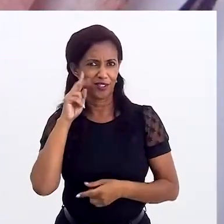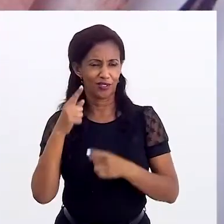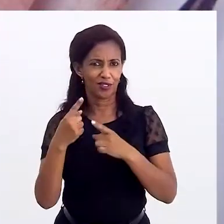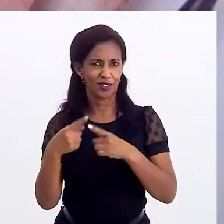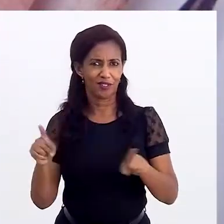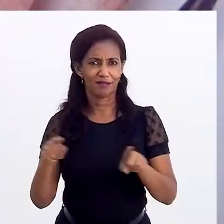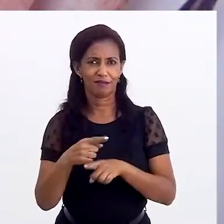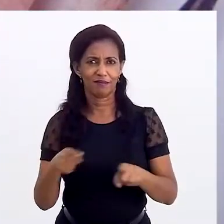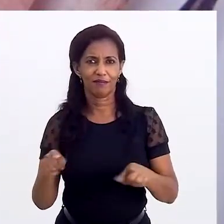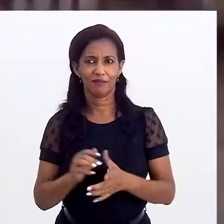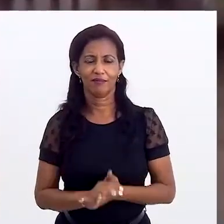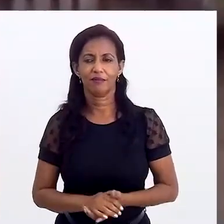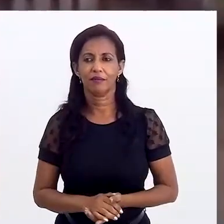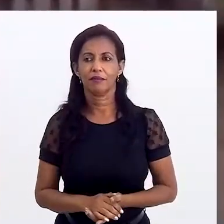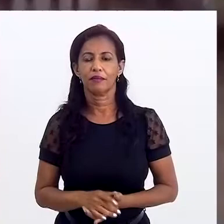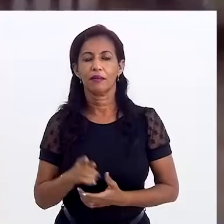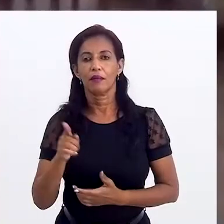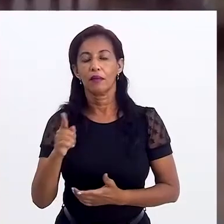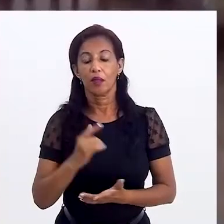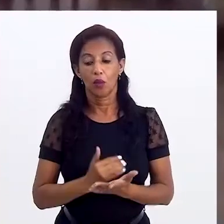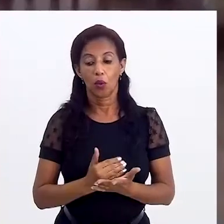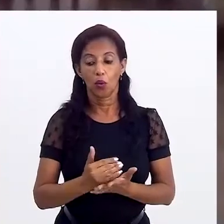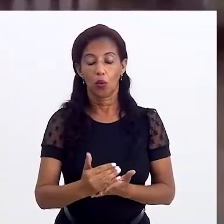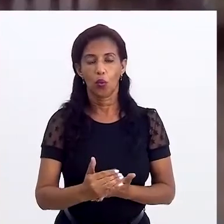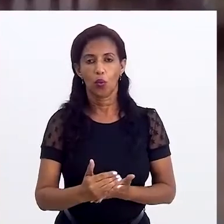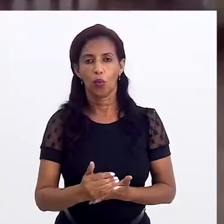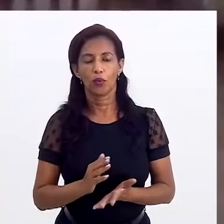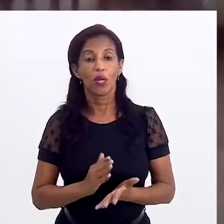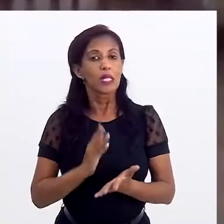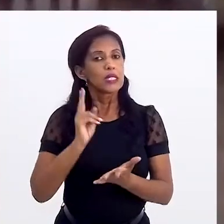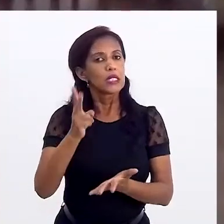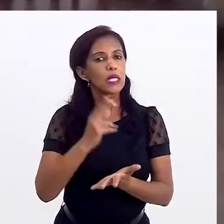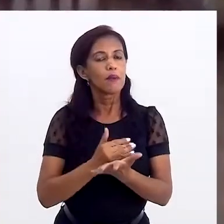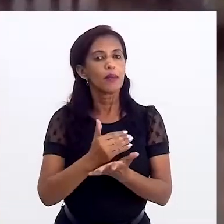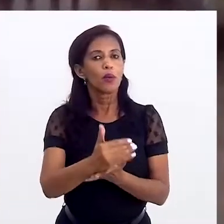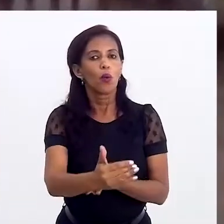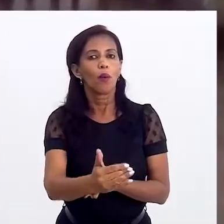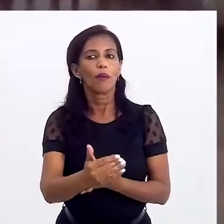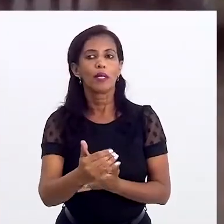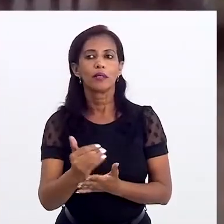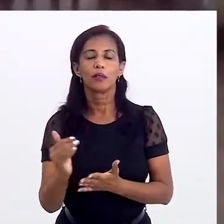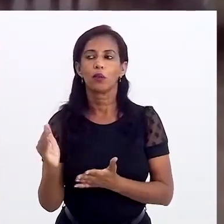Olha, essa é uma composição que sempre começa com